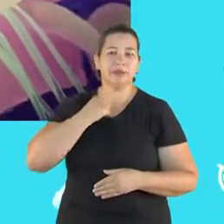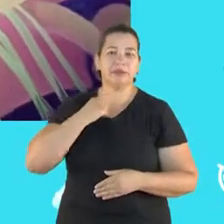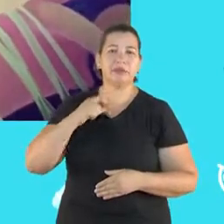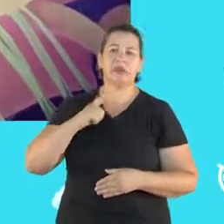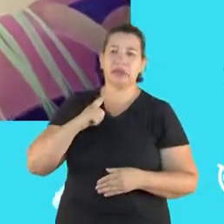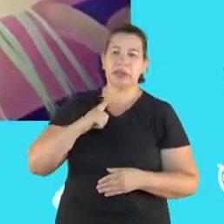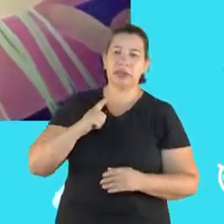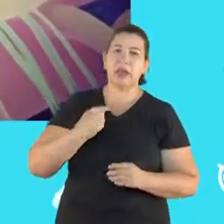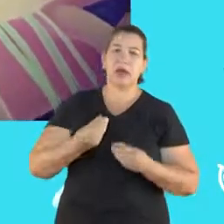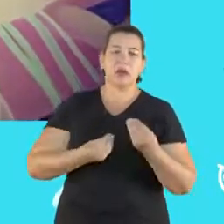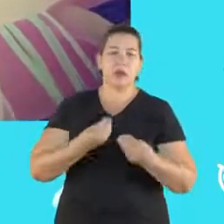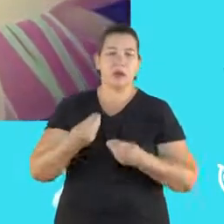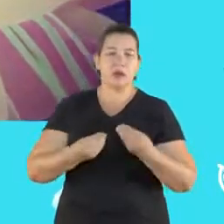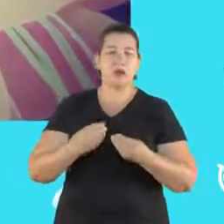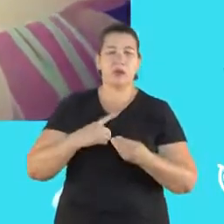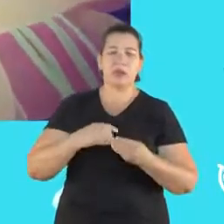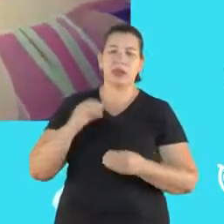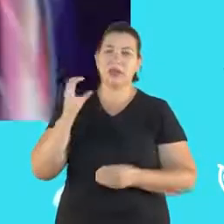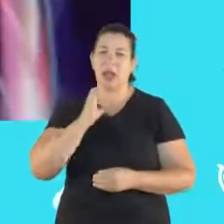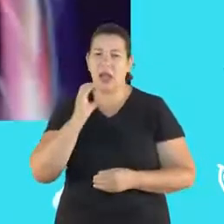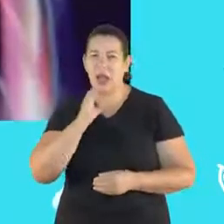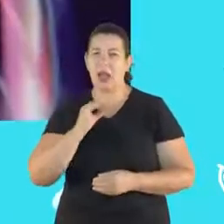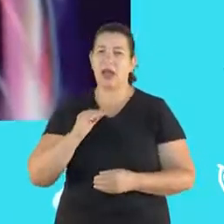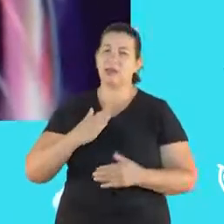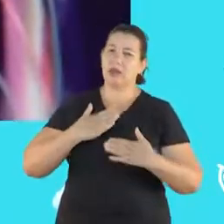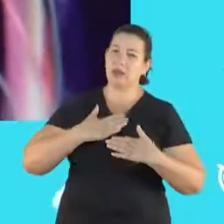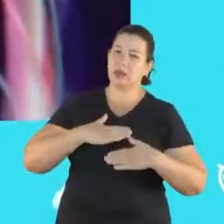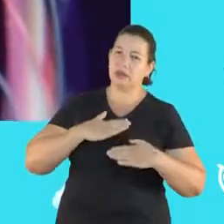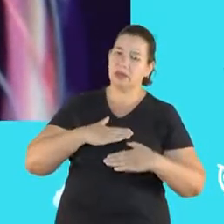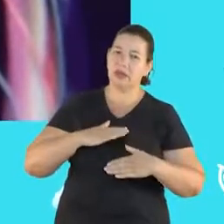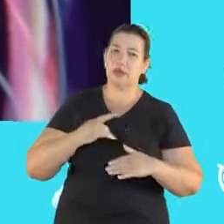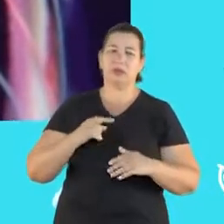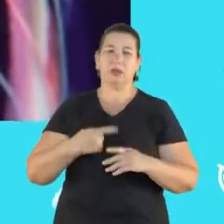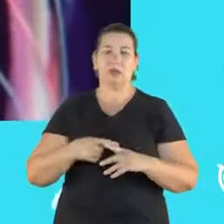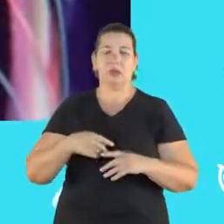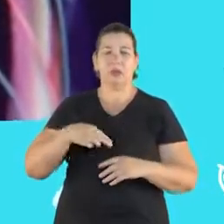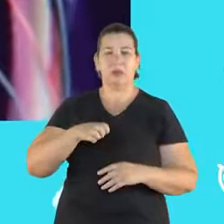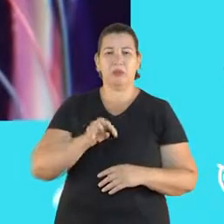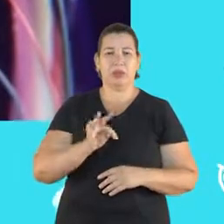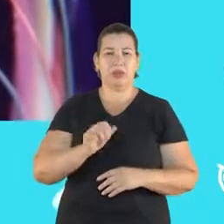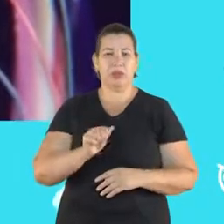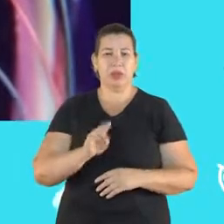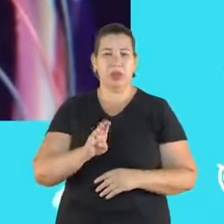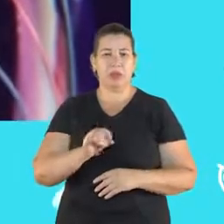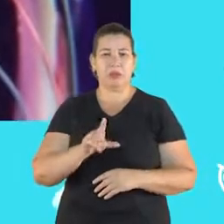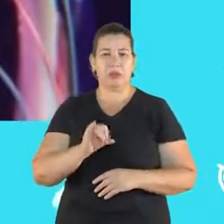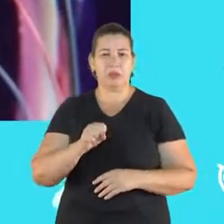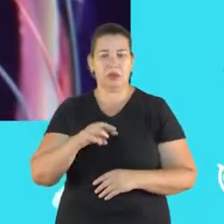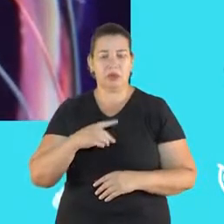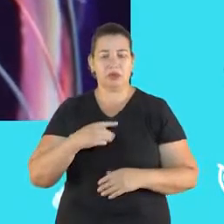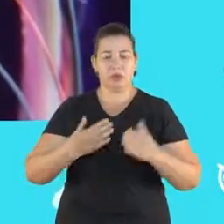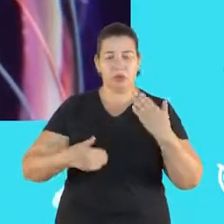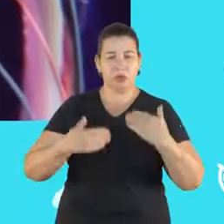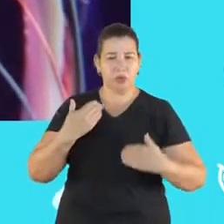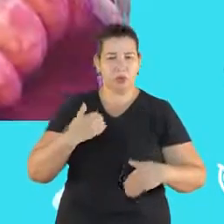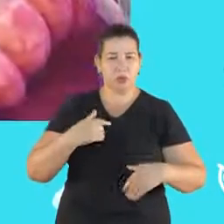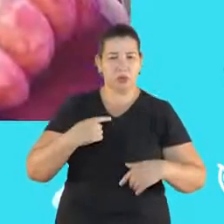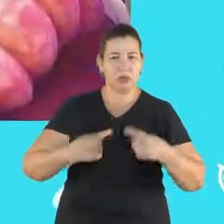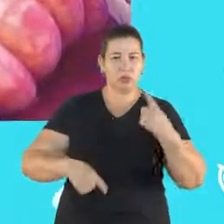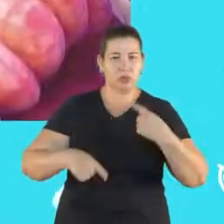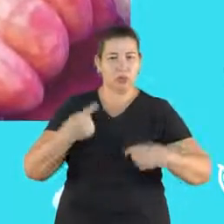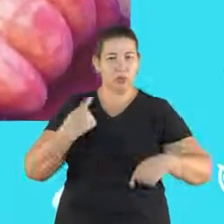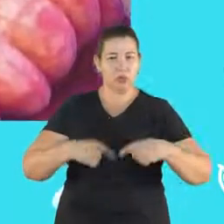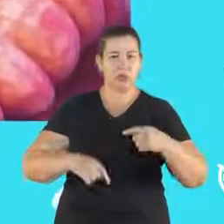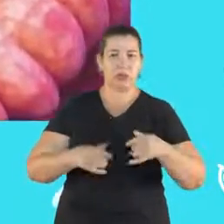controlam a velocidade das funções químicas do corpo ou metabolismo. Seus hormônios afetam muitas funções vitais, como a frequência